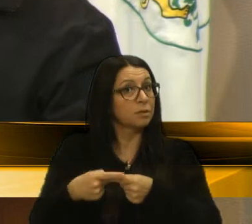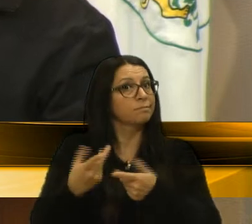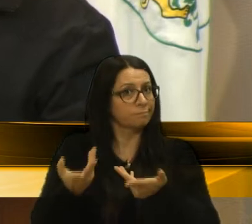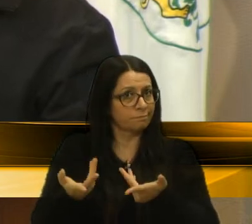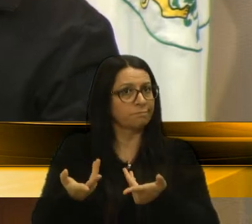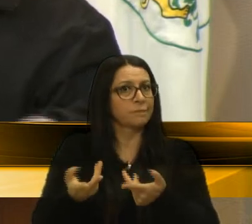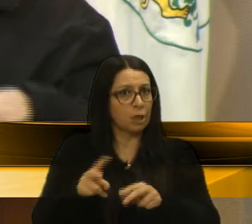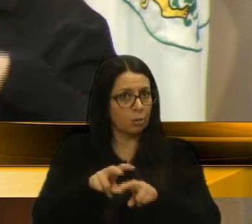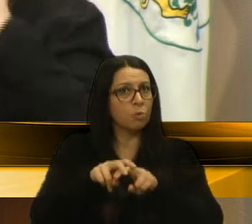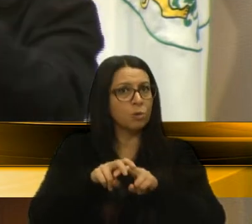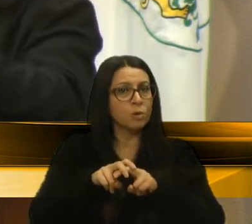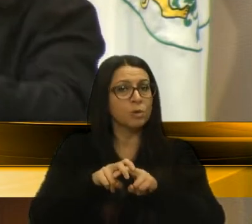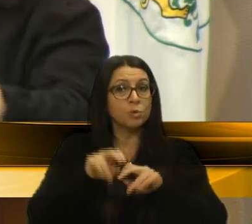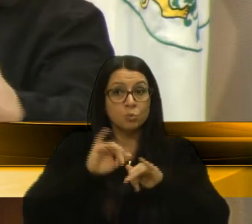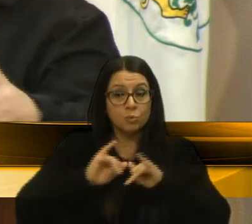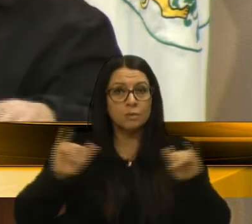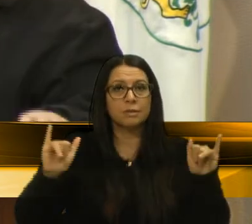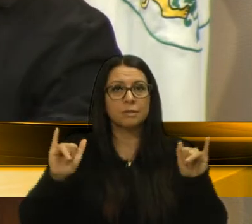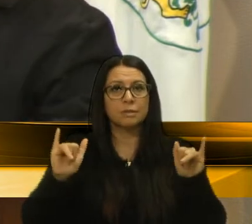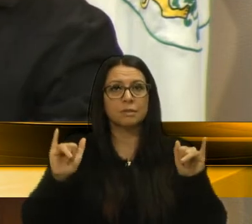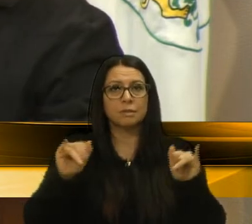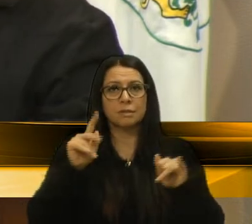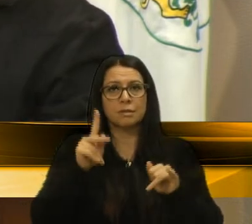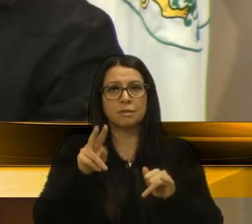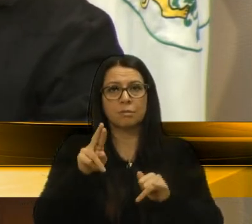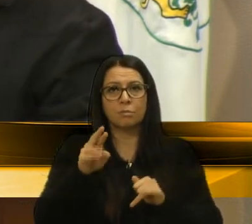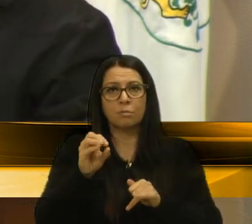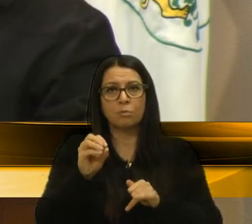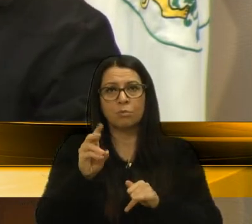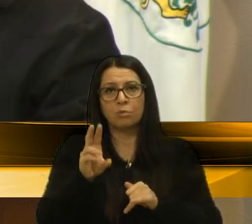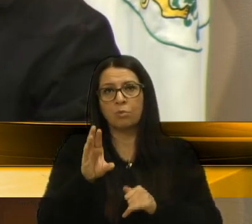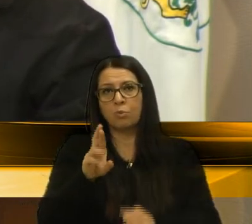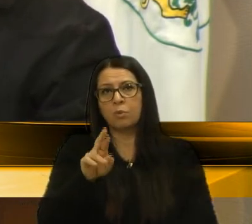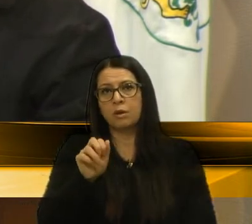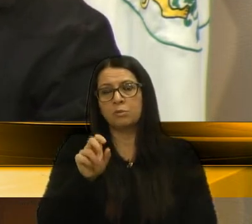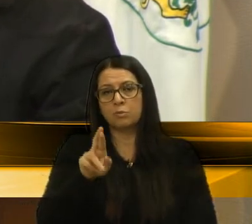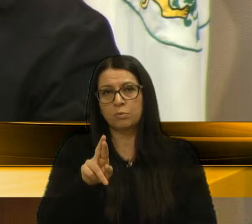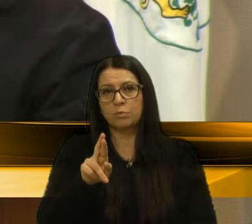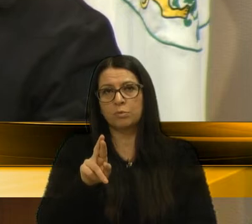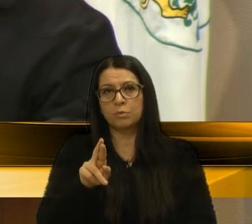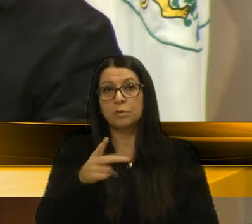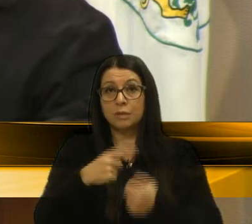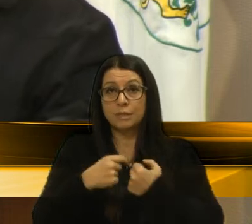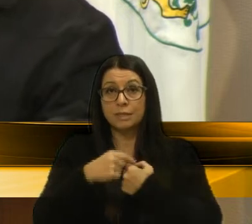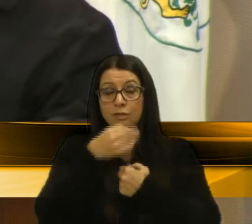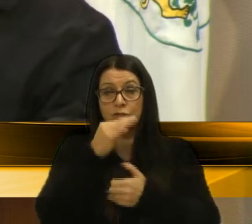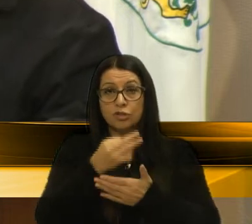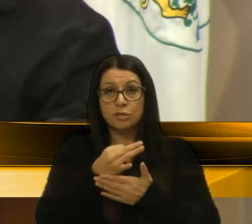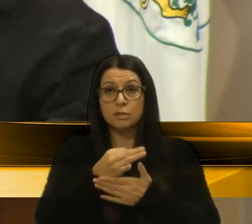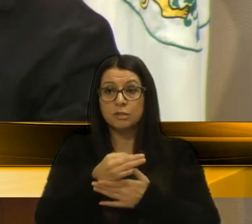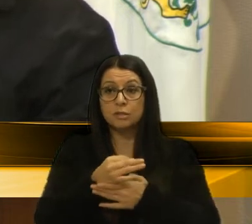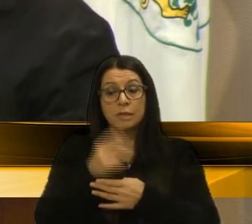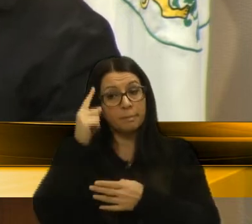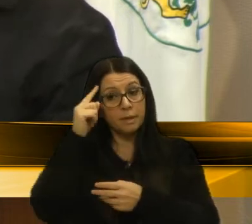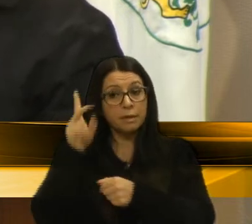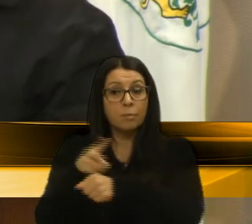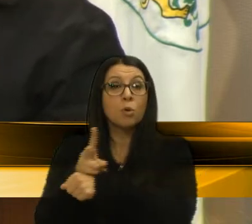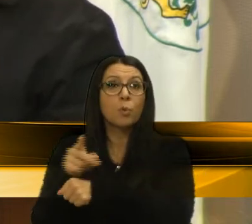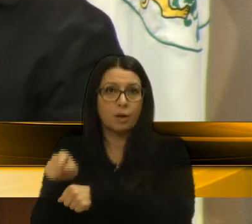Portanto, o anúncio da procuradora do município de que buscará